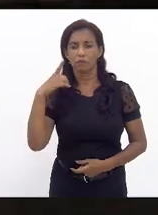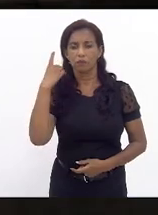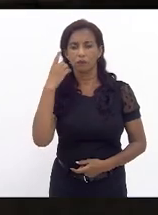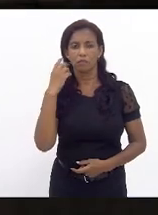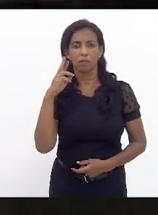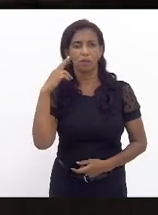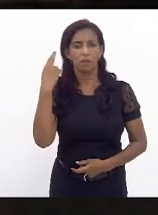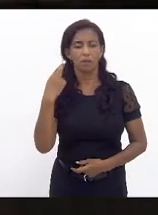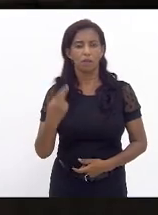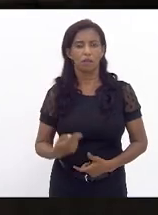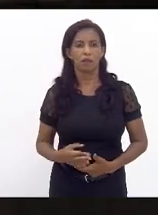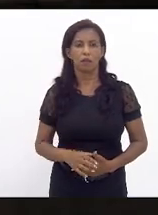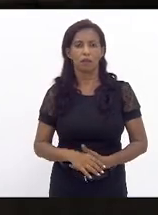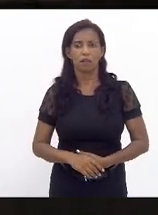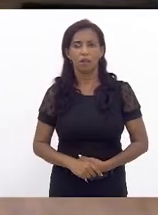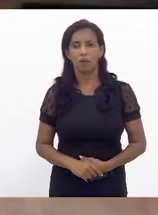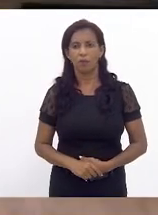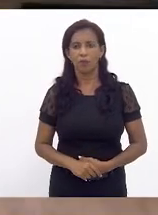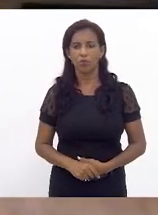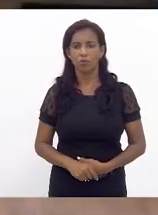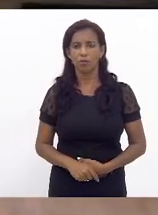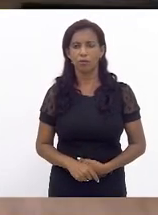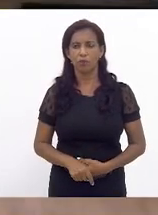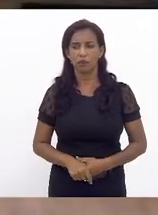Deputada Renata Souza.